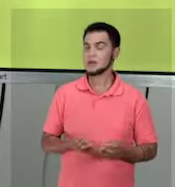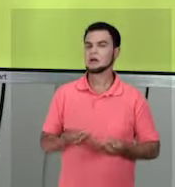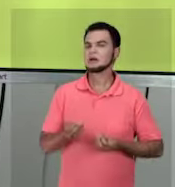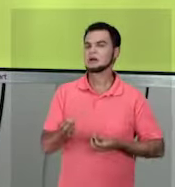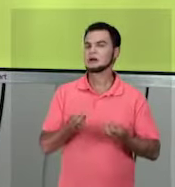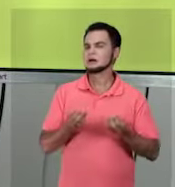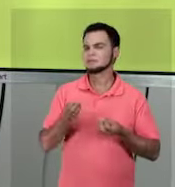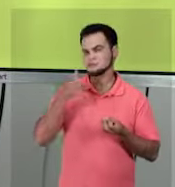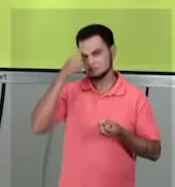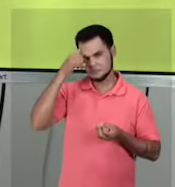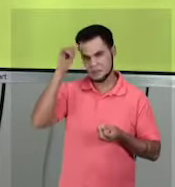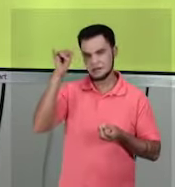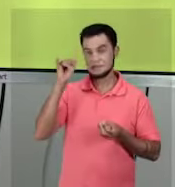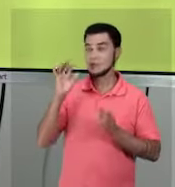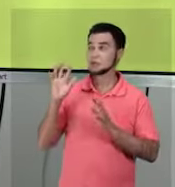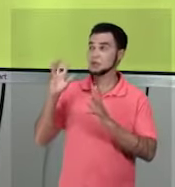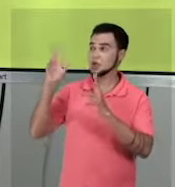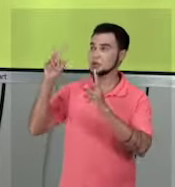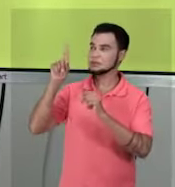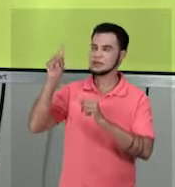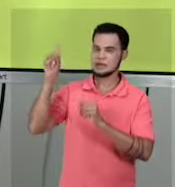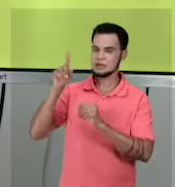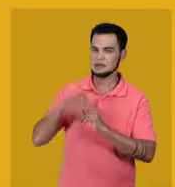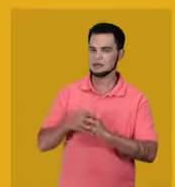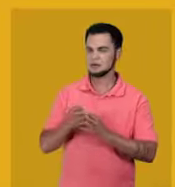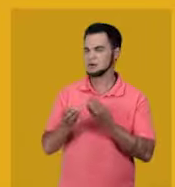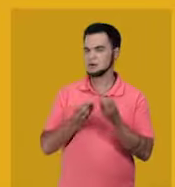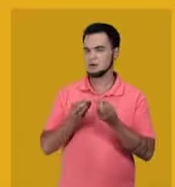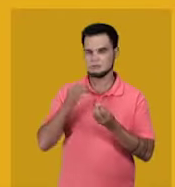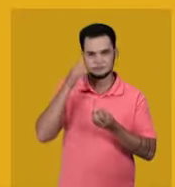prevenção contra todas essas arboviroses?